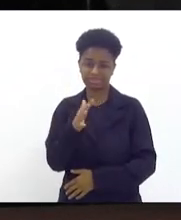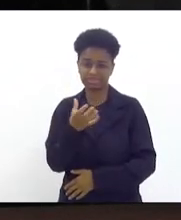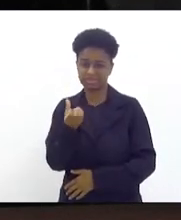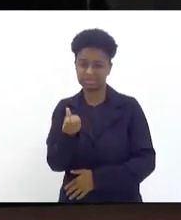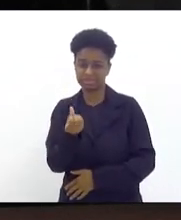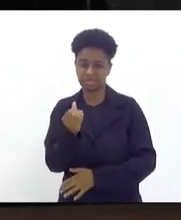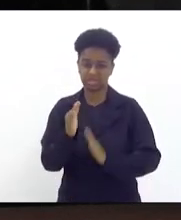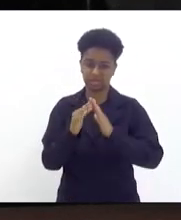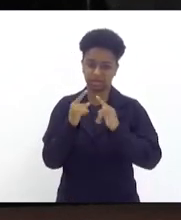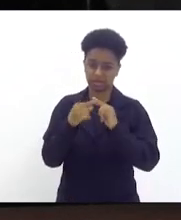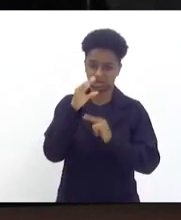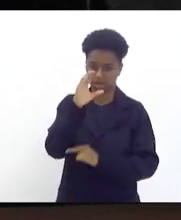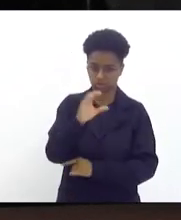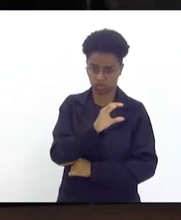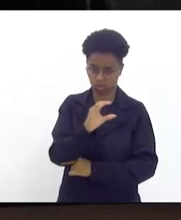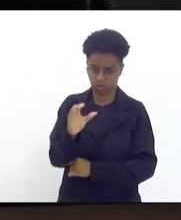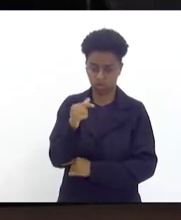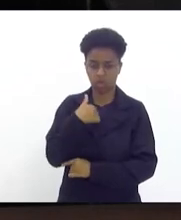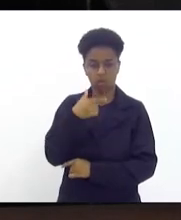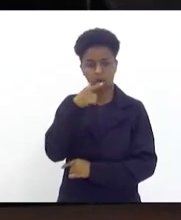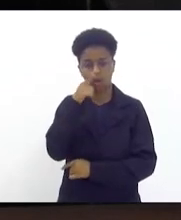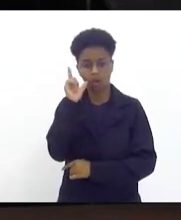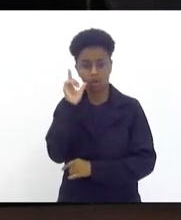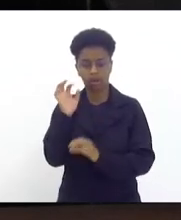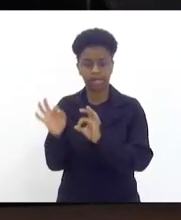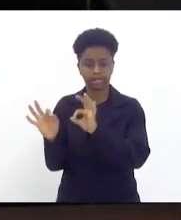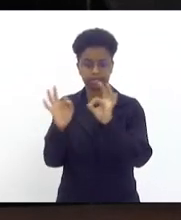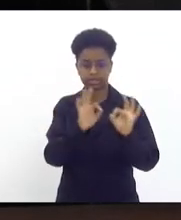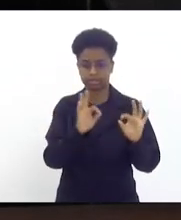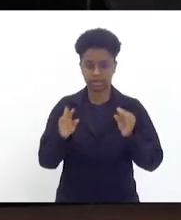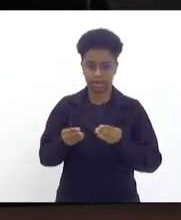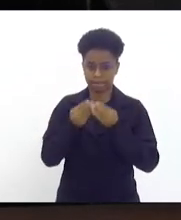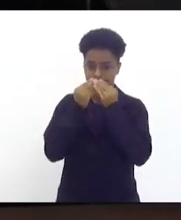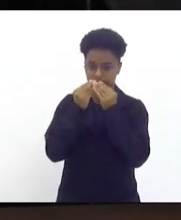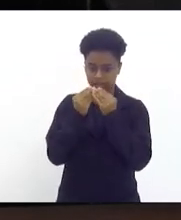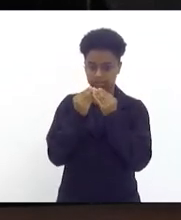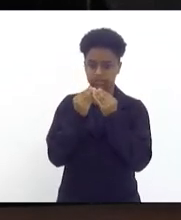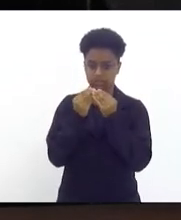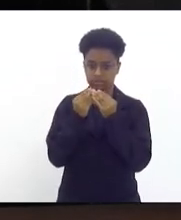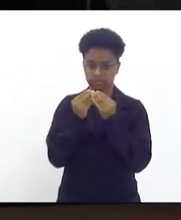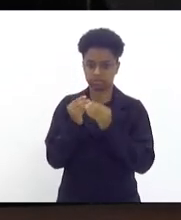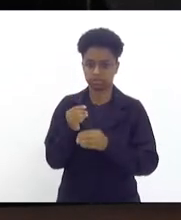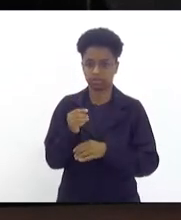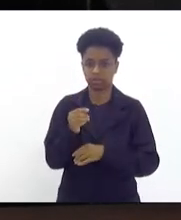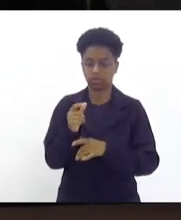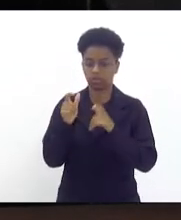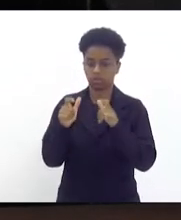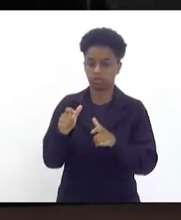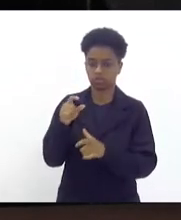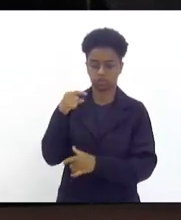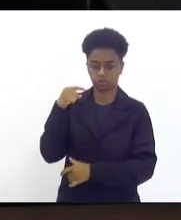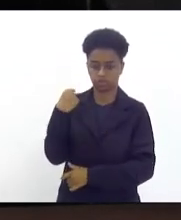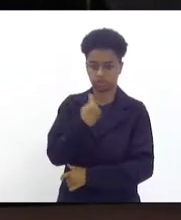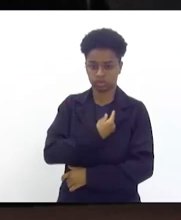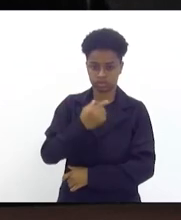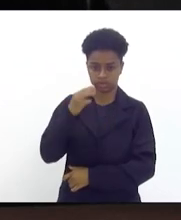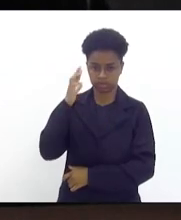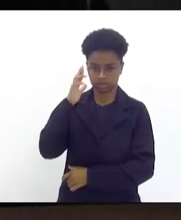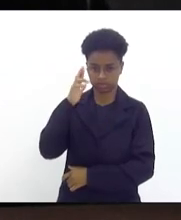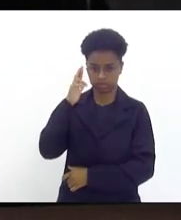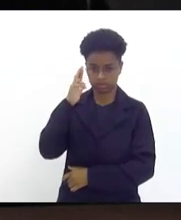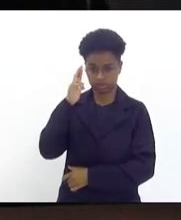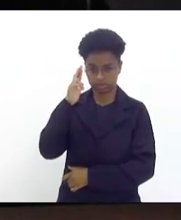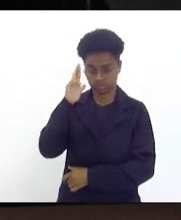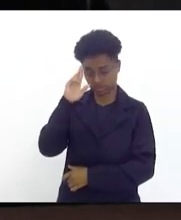igrejas católicas né Ontem eu assisti ali a missa é na Nossa Senhora de Lourdes e o padre